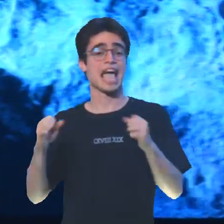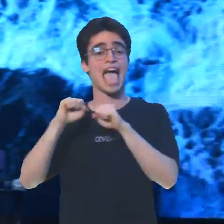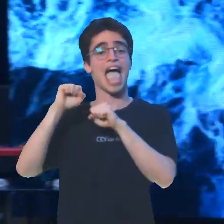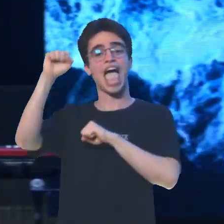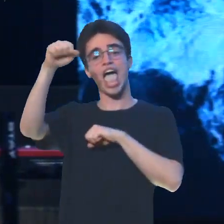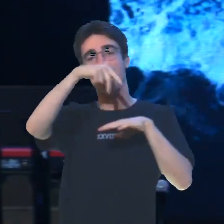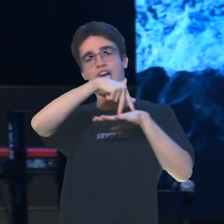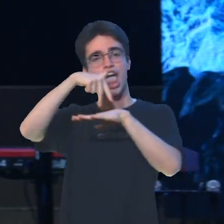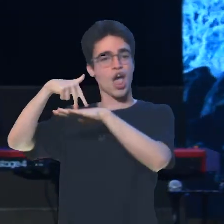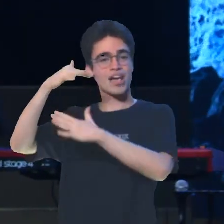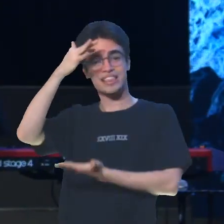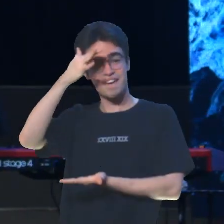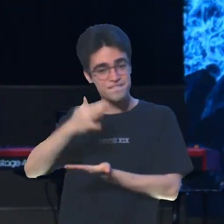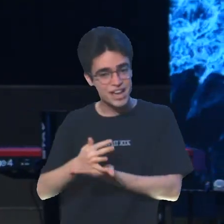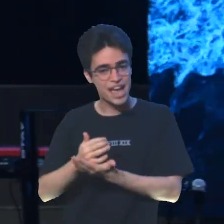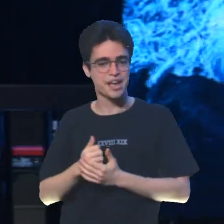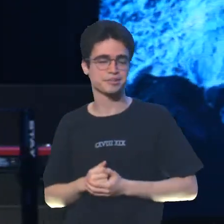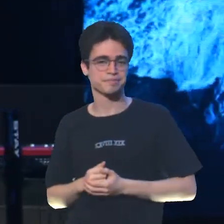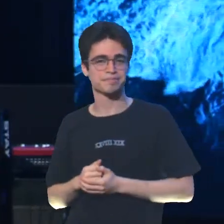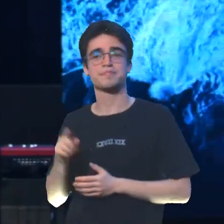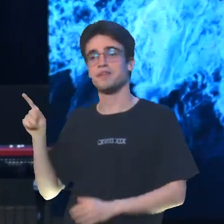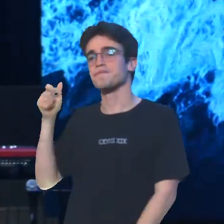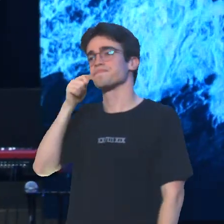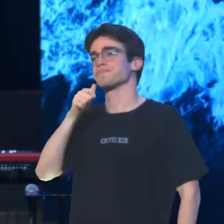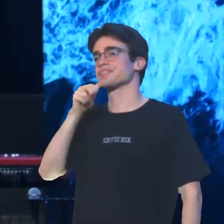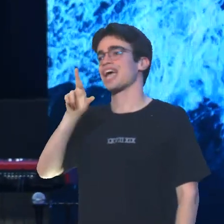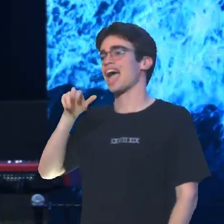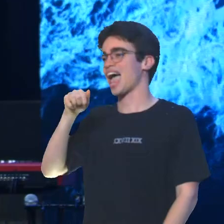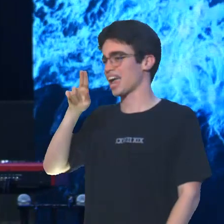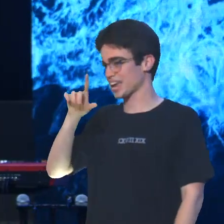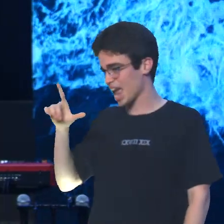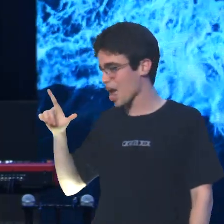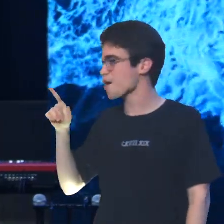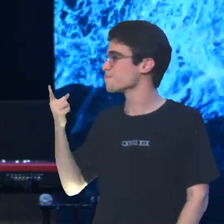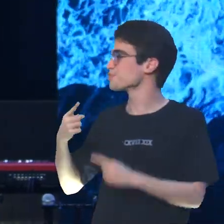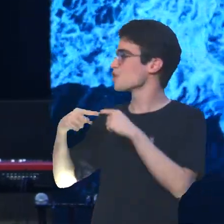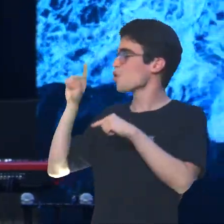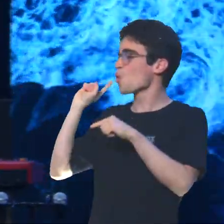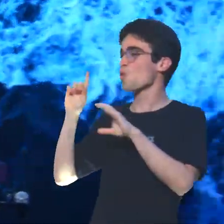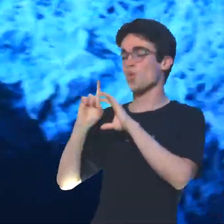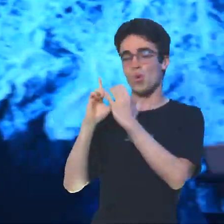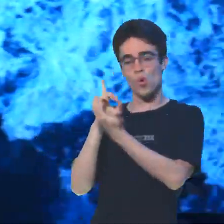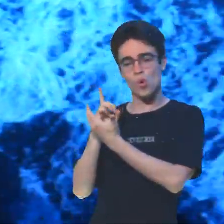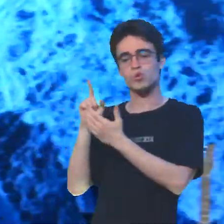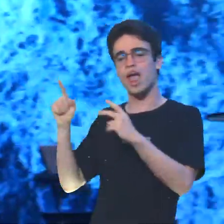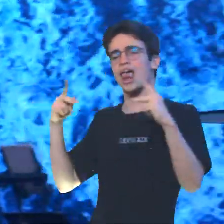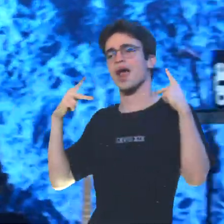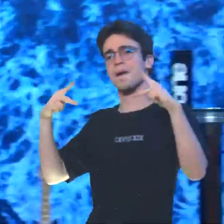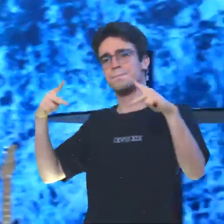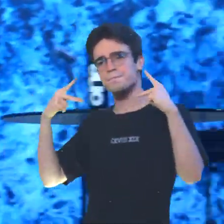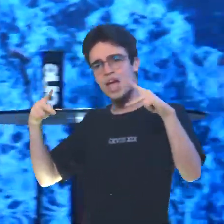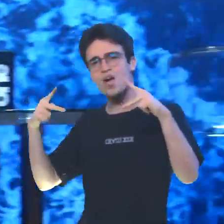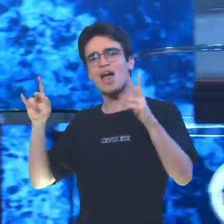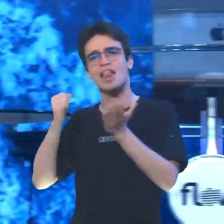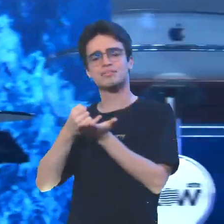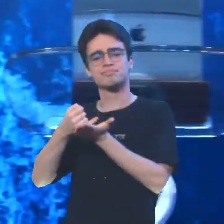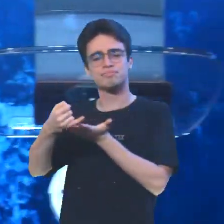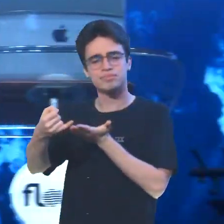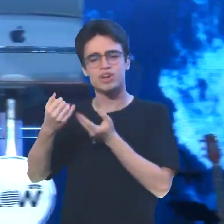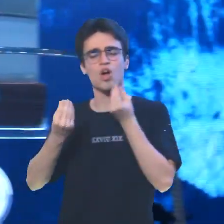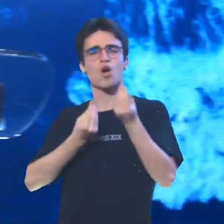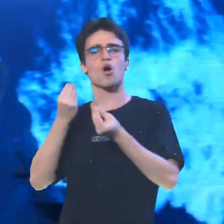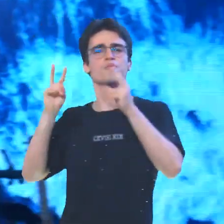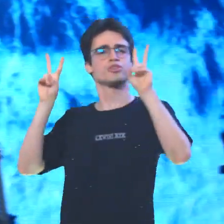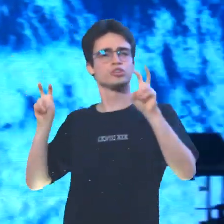Heróis da Fé. A Raquel, culto passado, pregou uma introdução sobre os heróis